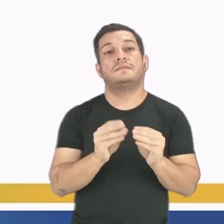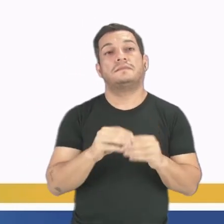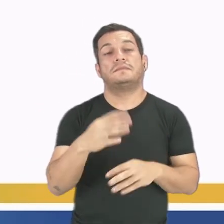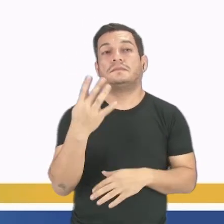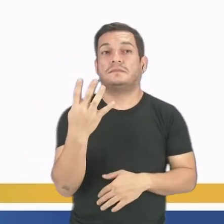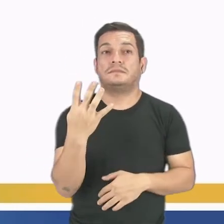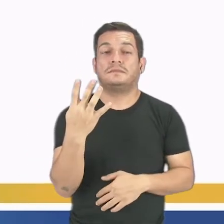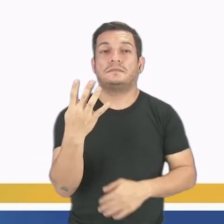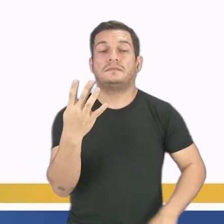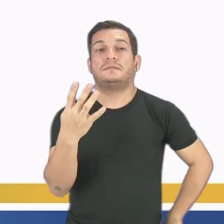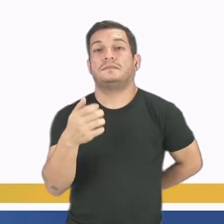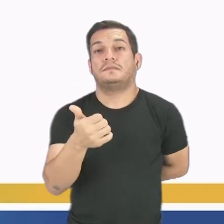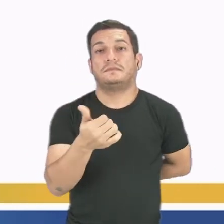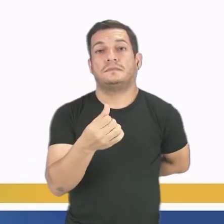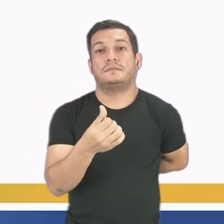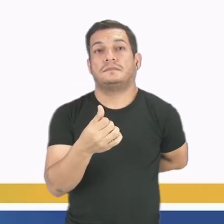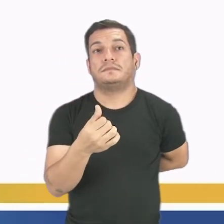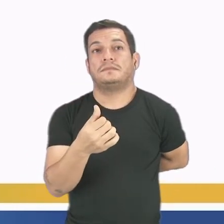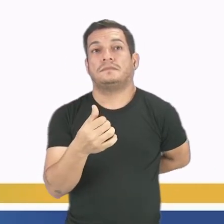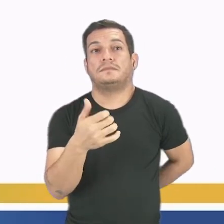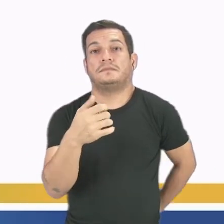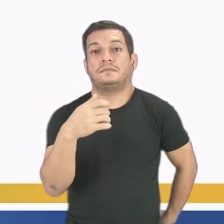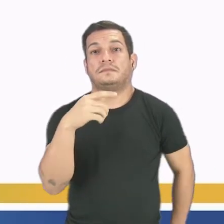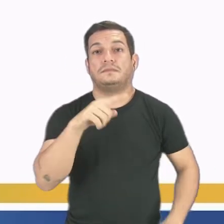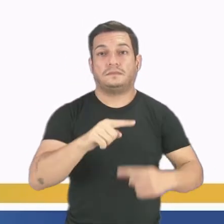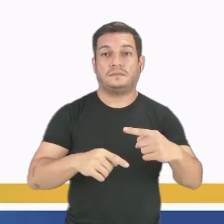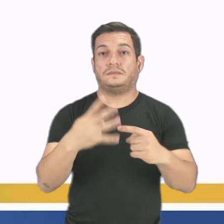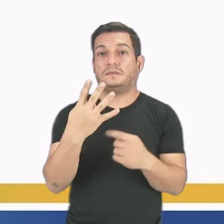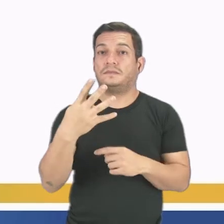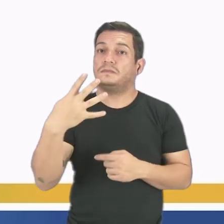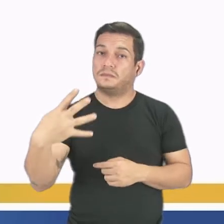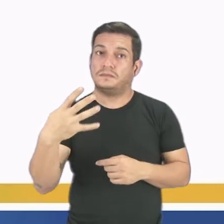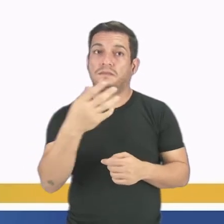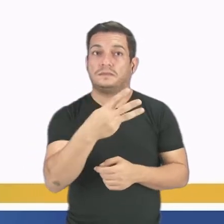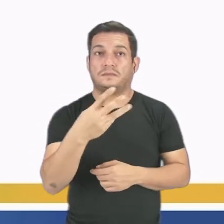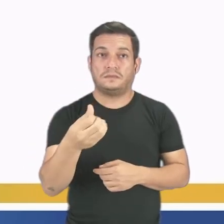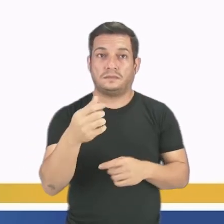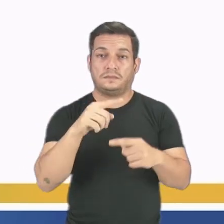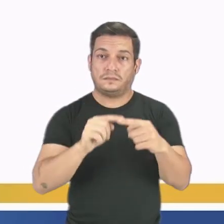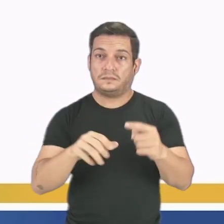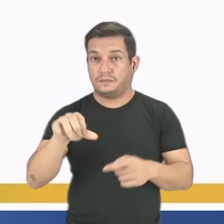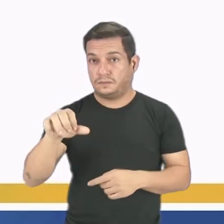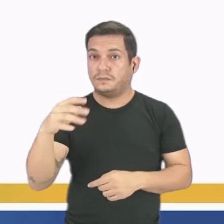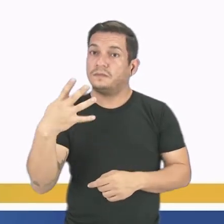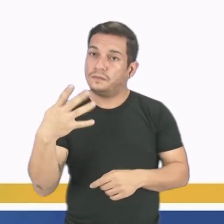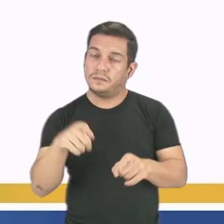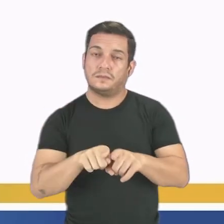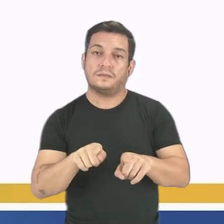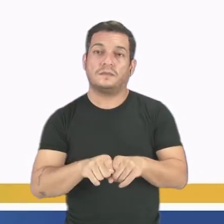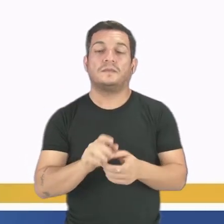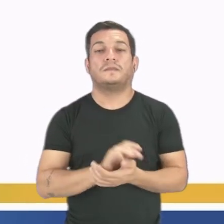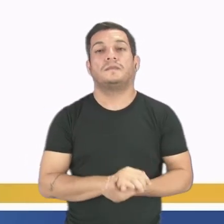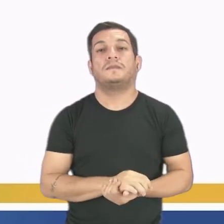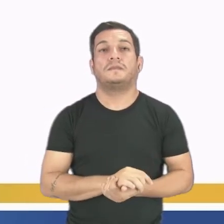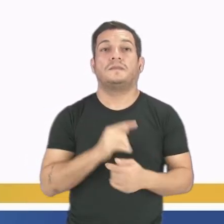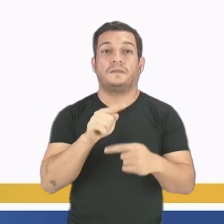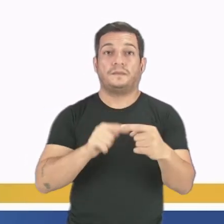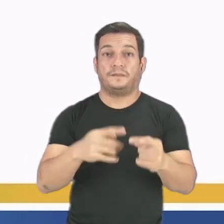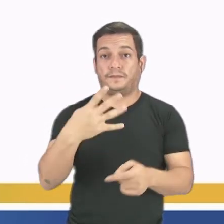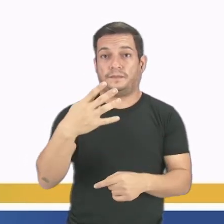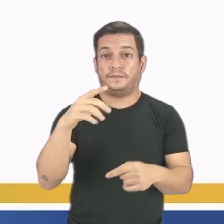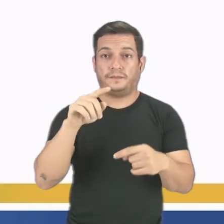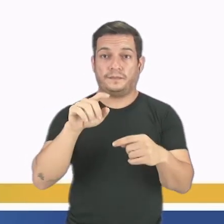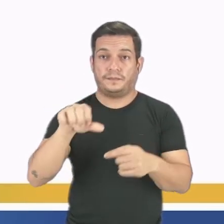por 4. 16 por 4 nos dá 4 e 36 por 9 nos dá 4 também. Dividindo 4 por